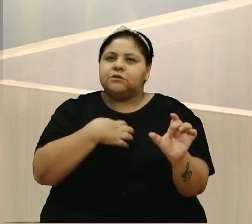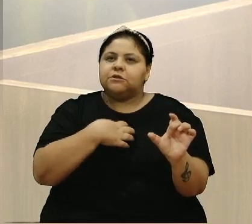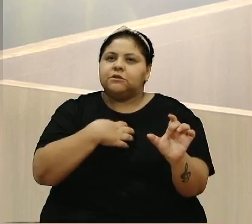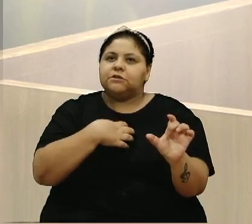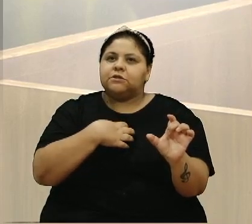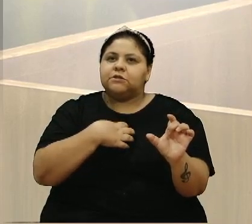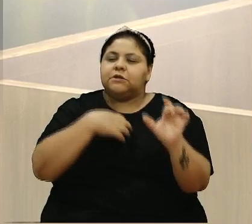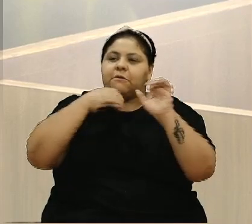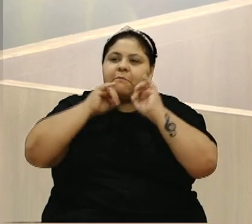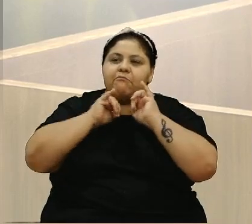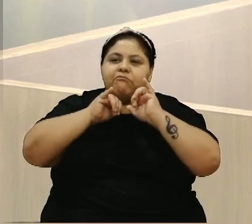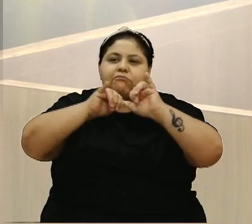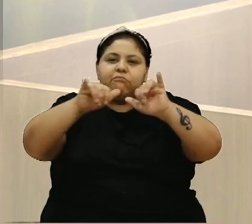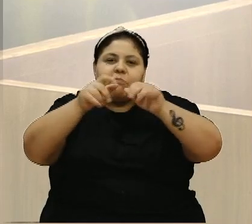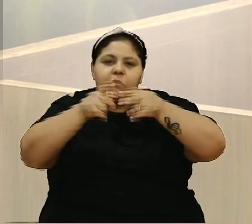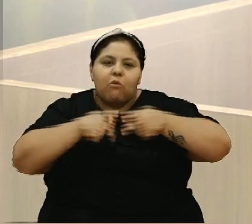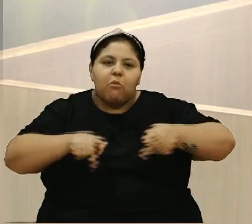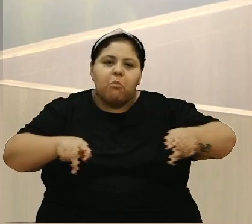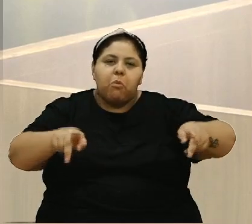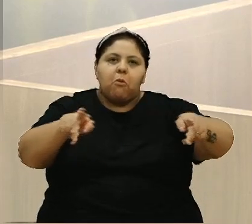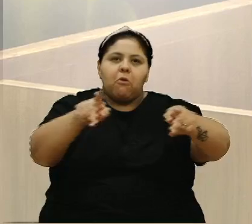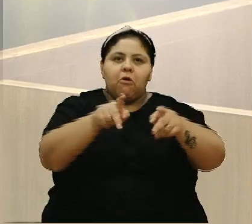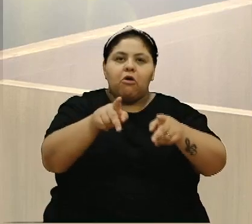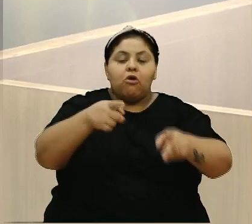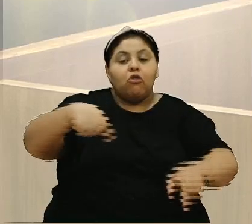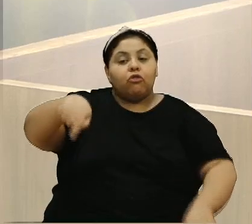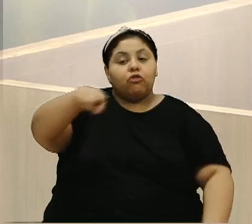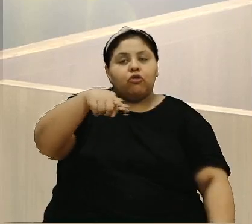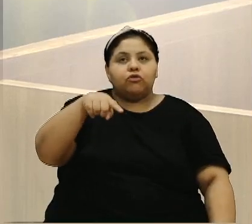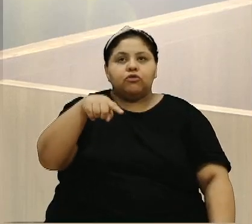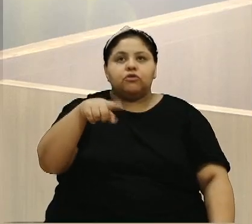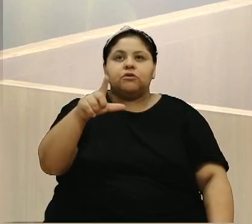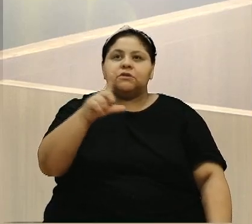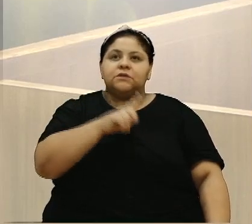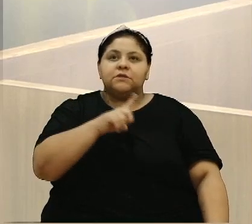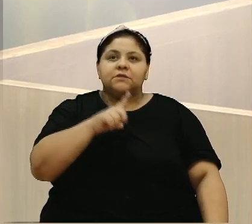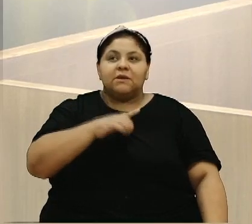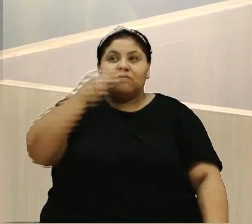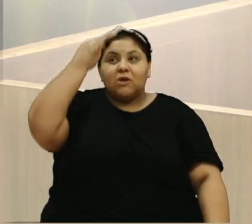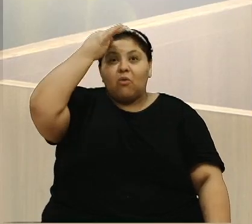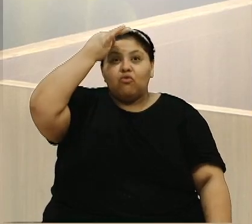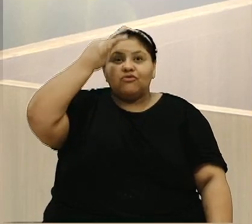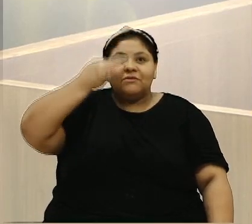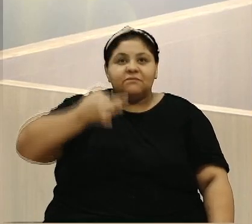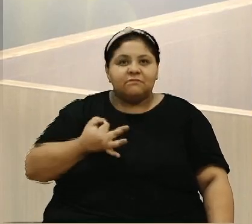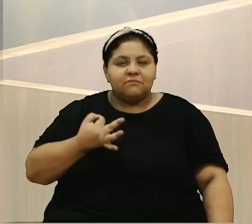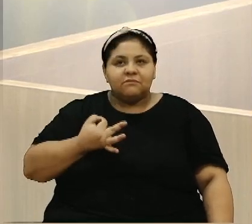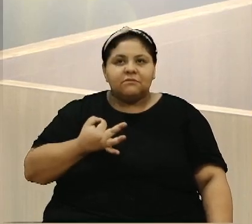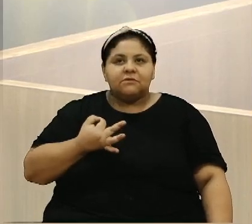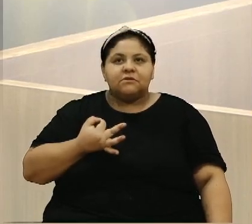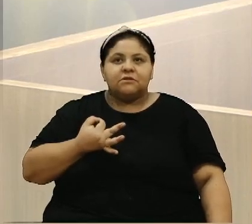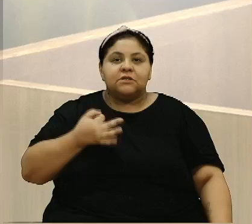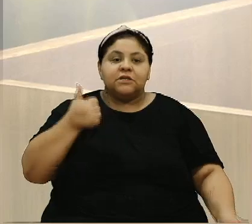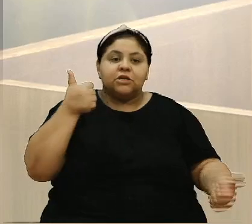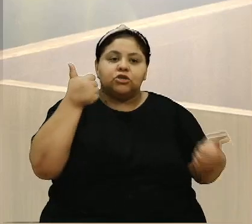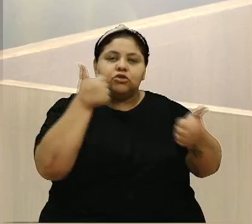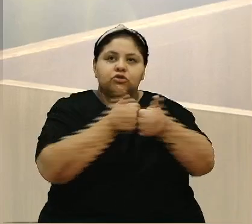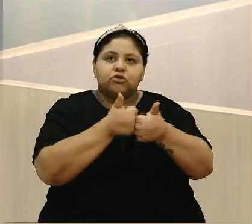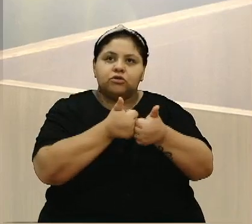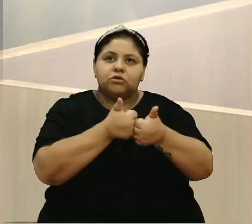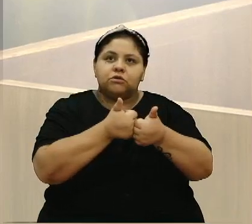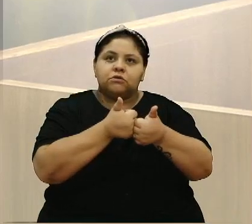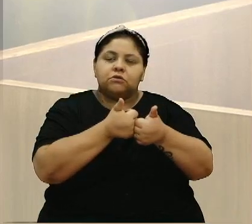da cidade, para a nossa cidade, que nós temos consciência de que é através dela que nós